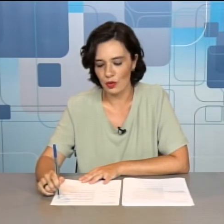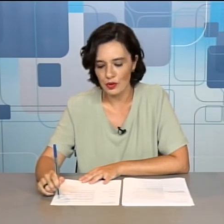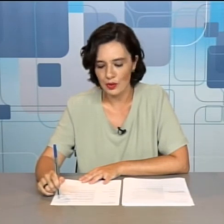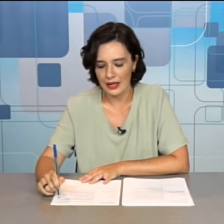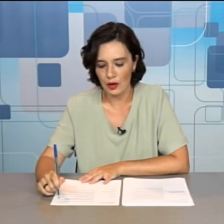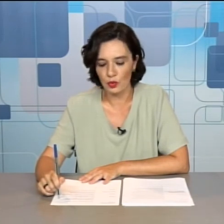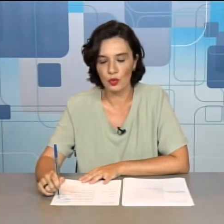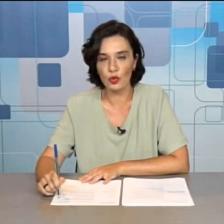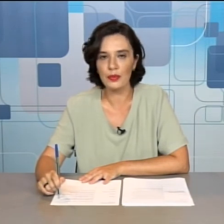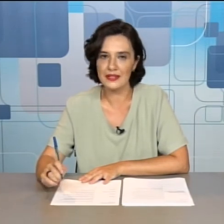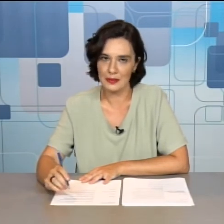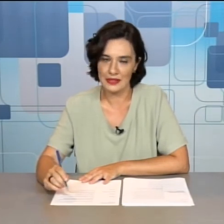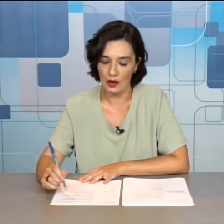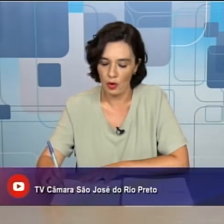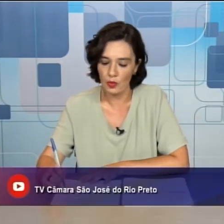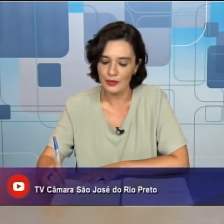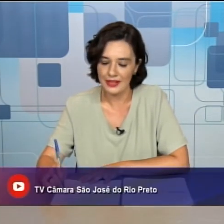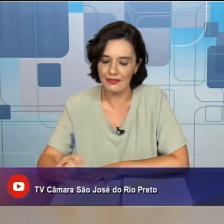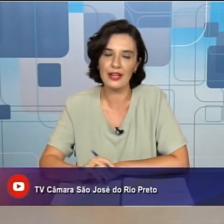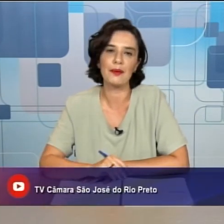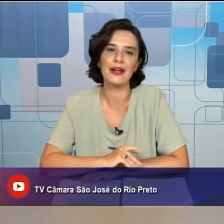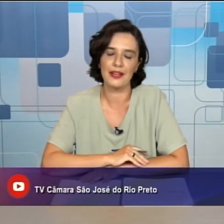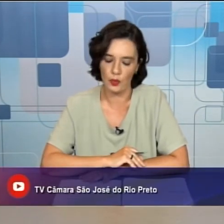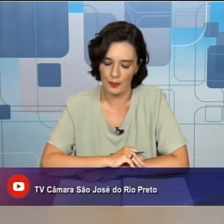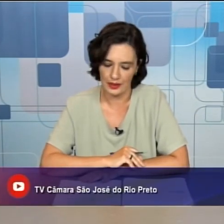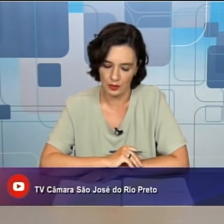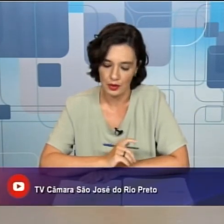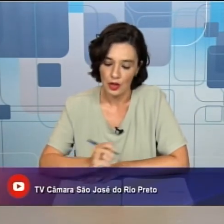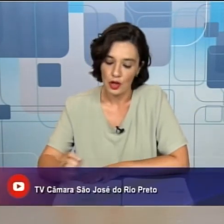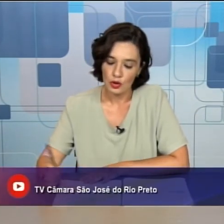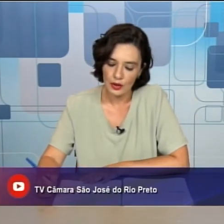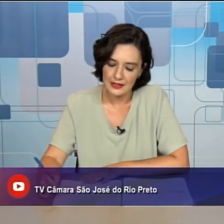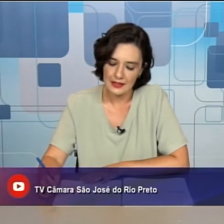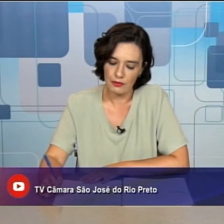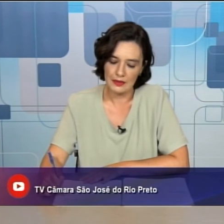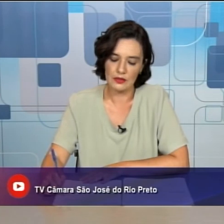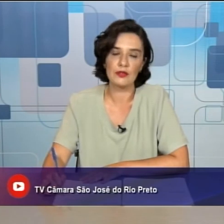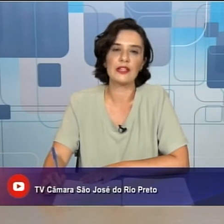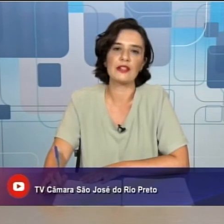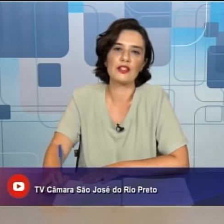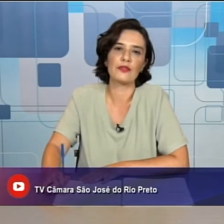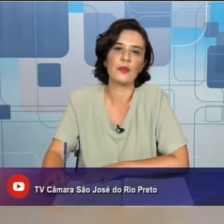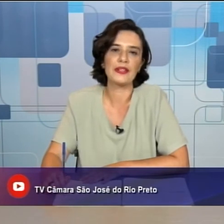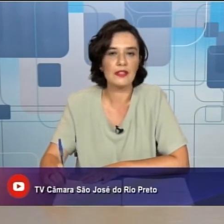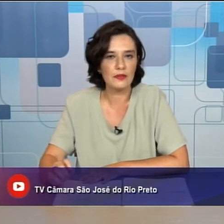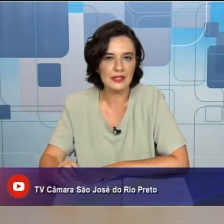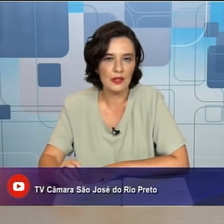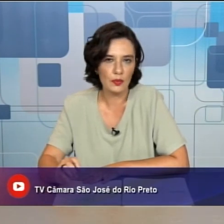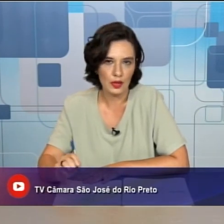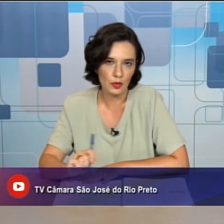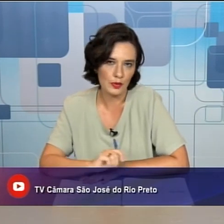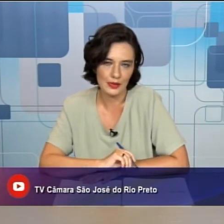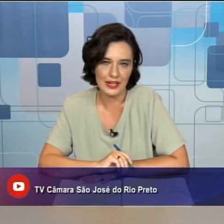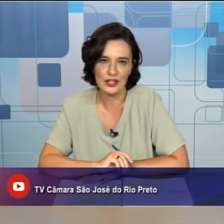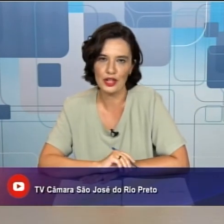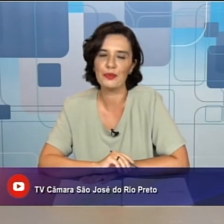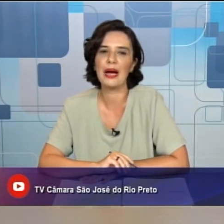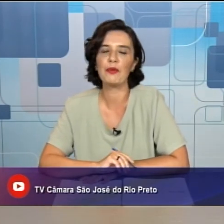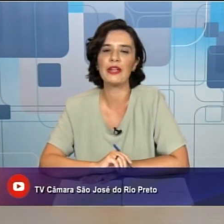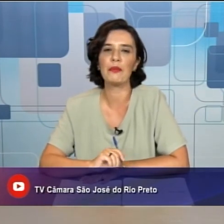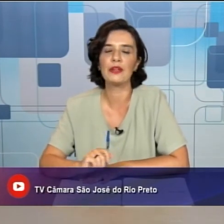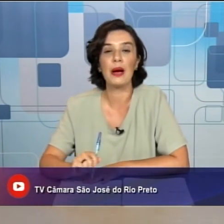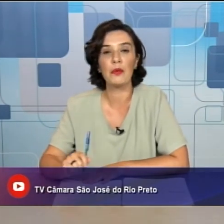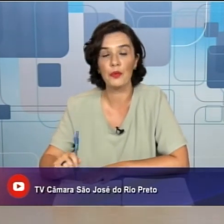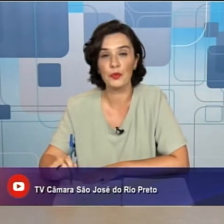acessar o nosso canal no YouTube e estamos lá como TV Câmara Rio Preto. Todas as informações do Legislativo Rio Pretense você encontra no nosso site, que é o